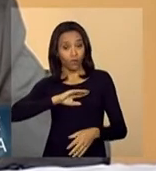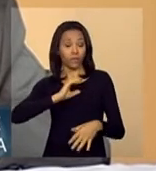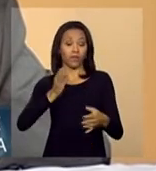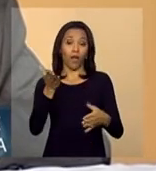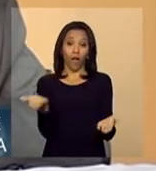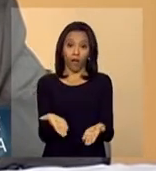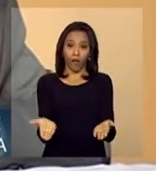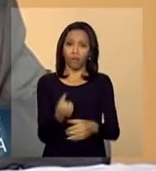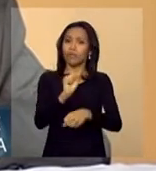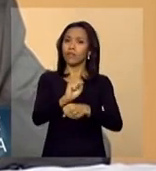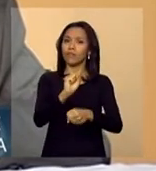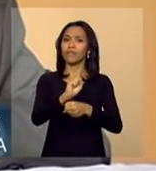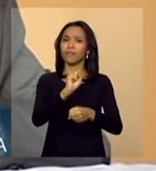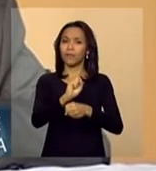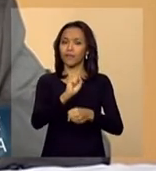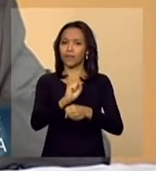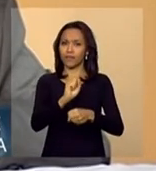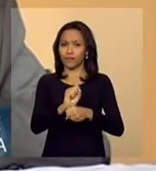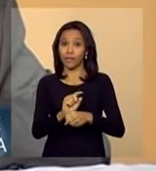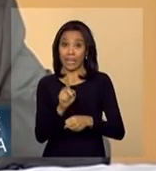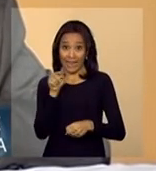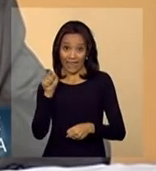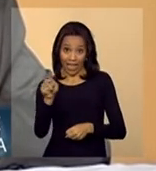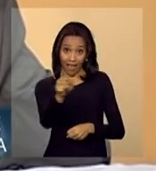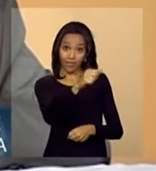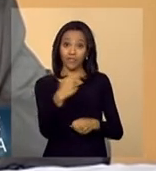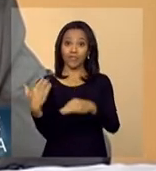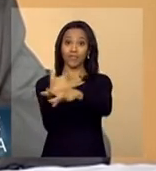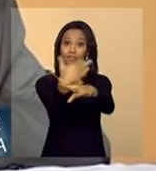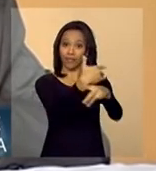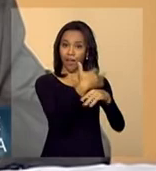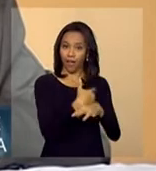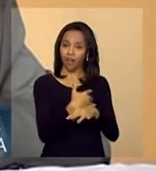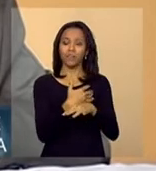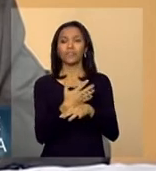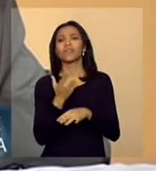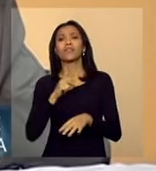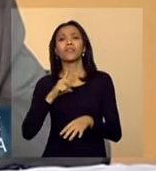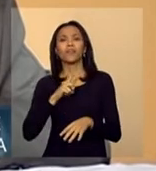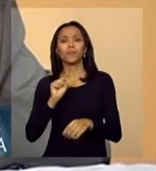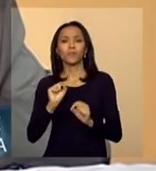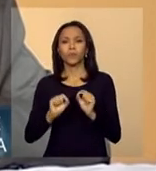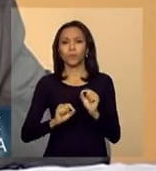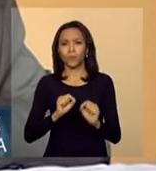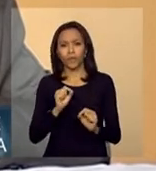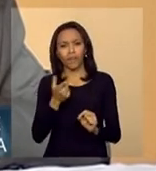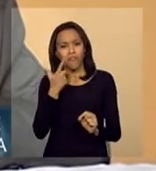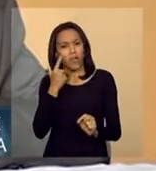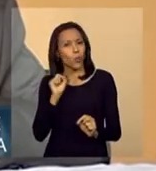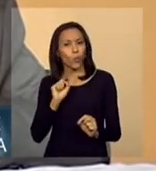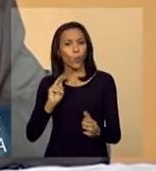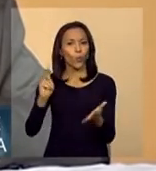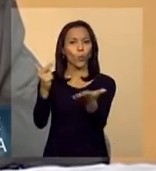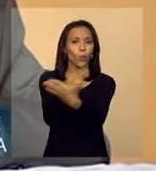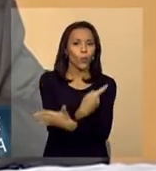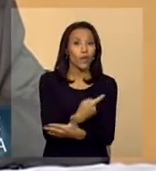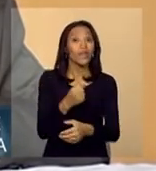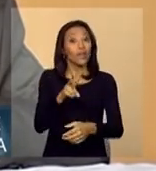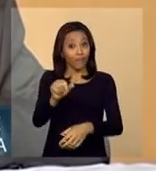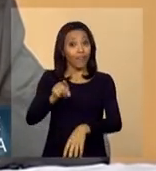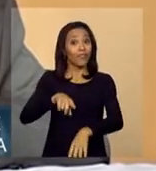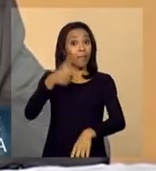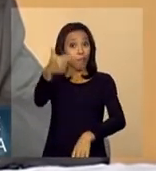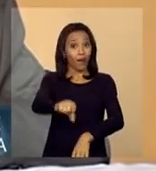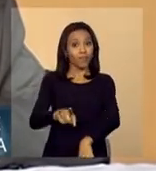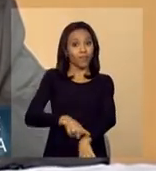agora, nessas demais cidades, que a gente tenha com eles uma maior previsibilidade, já que eles vão ter mais tempo para